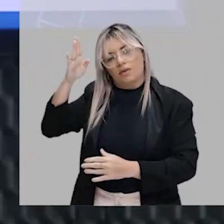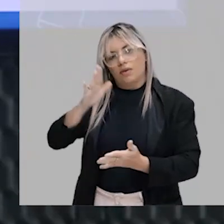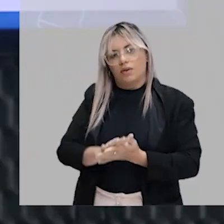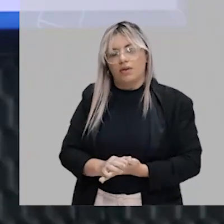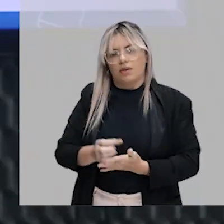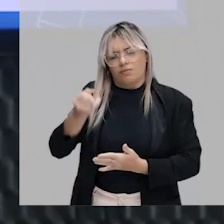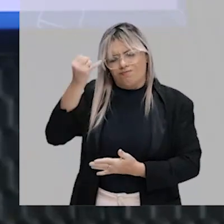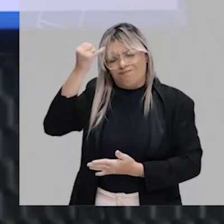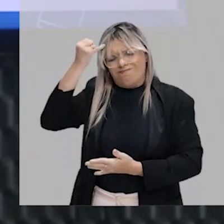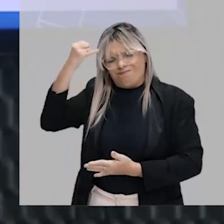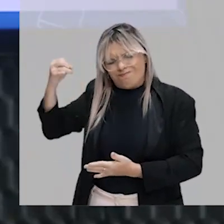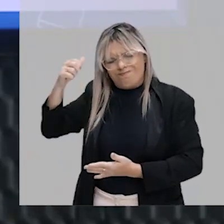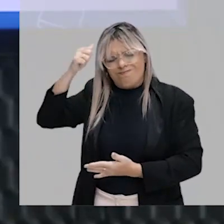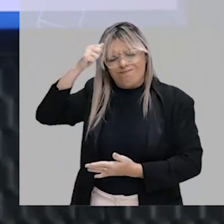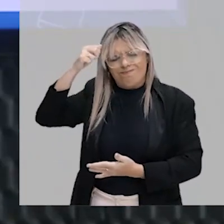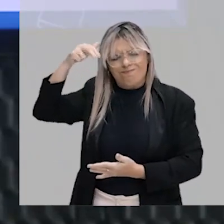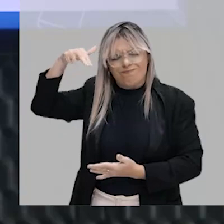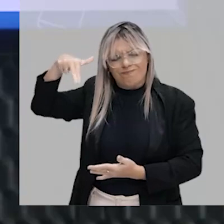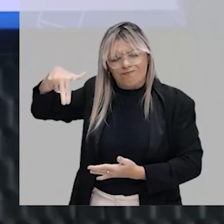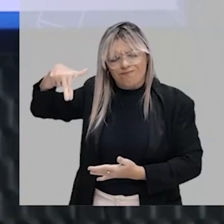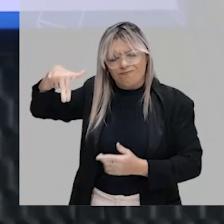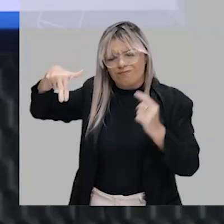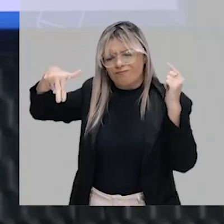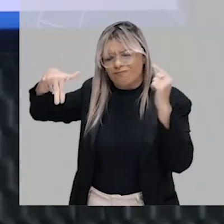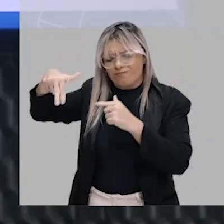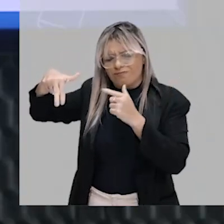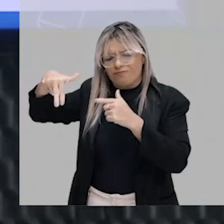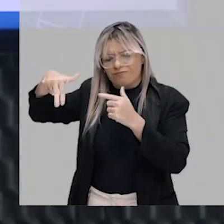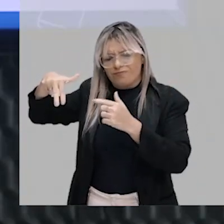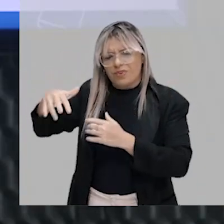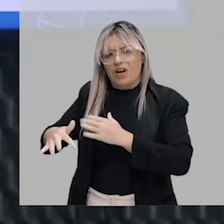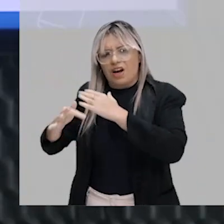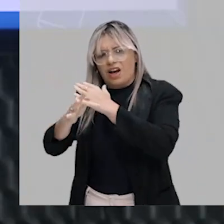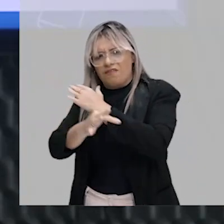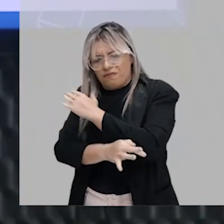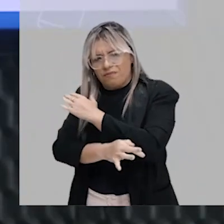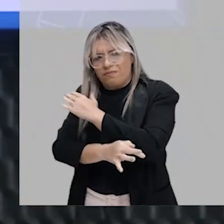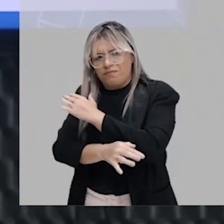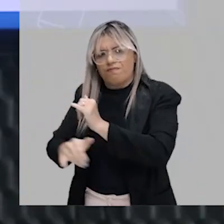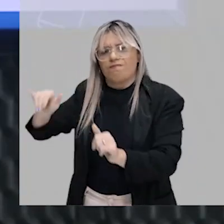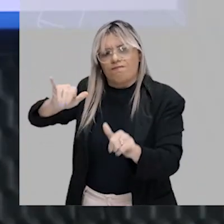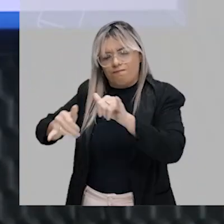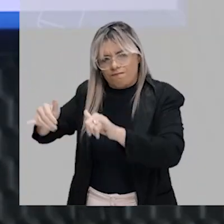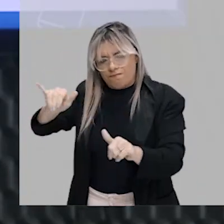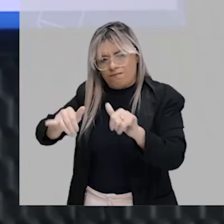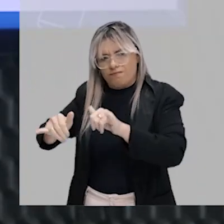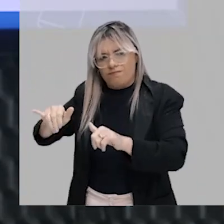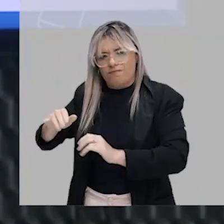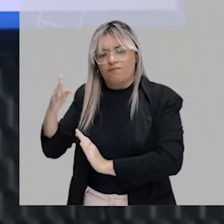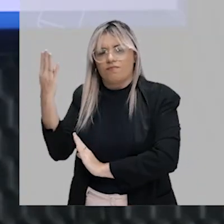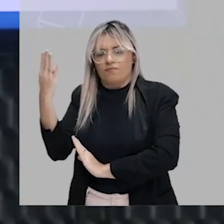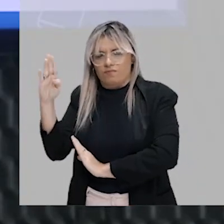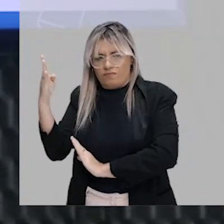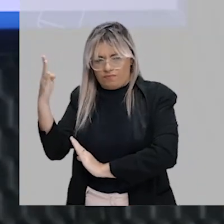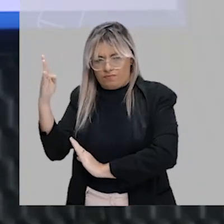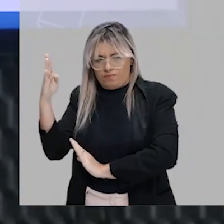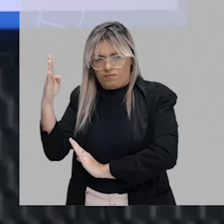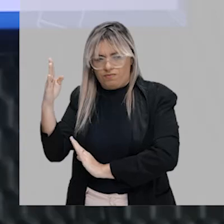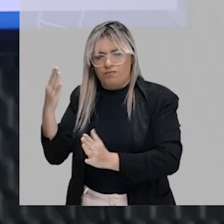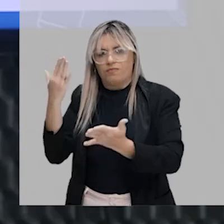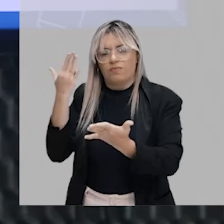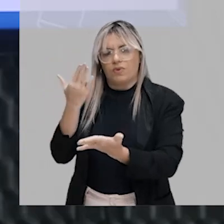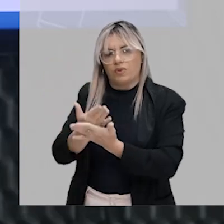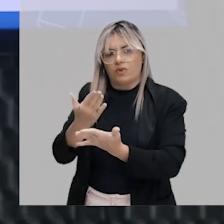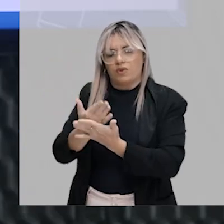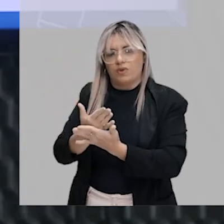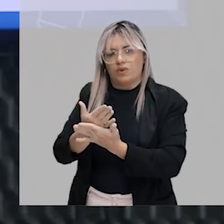ideia do Comte era a seguinte: do mesmo jeito que a física, a química e a biologia